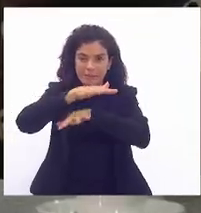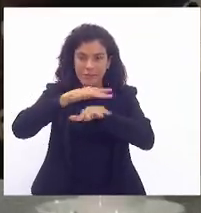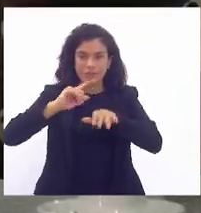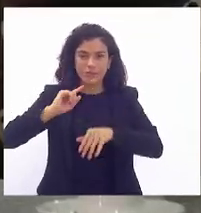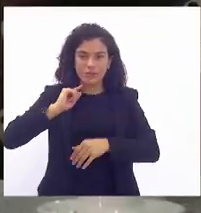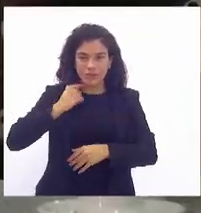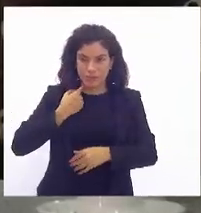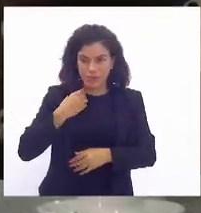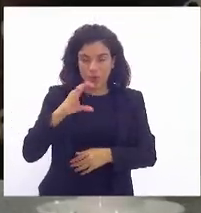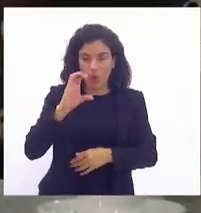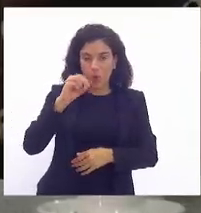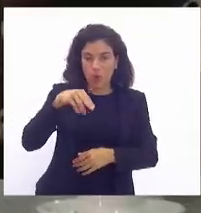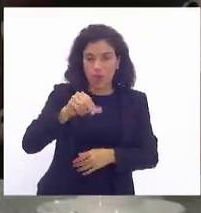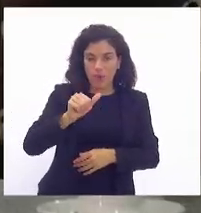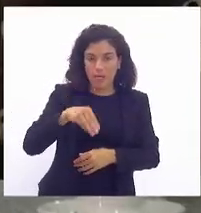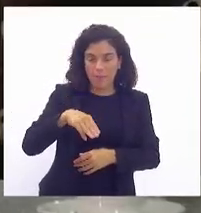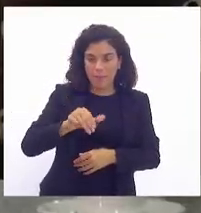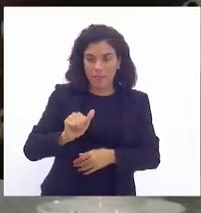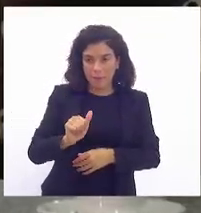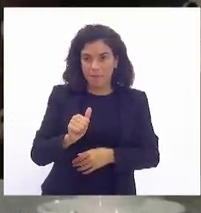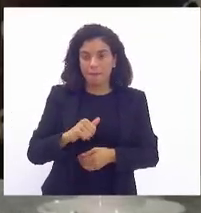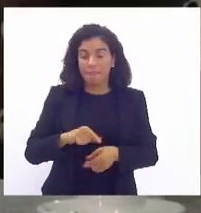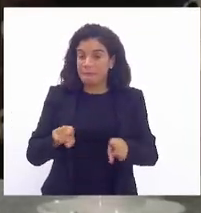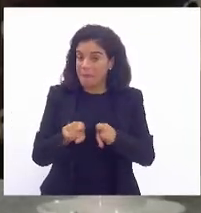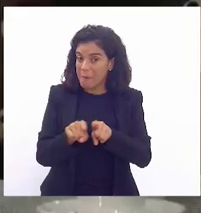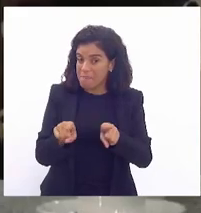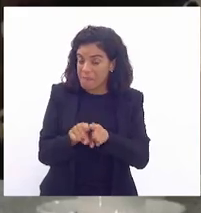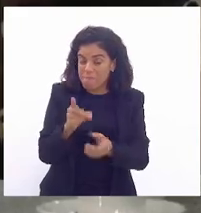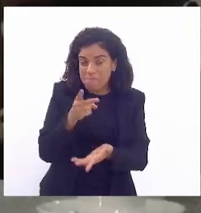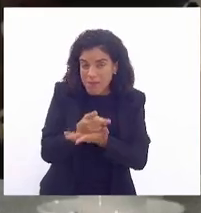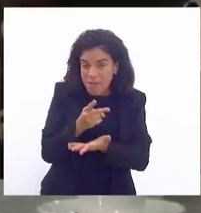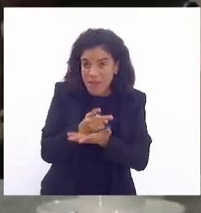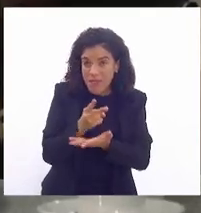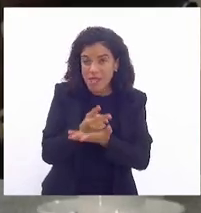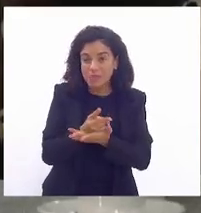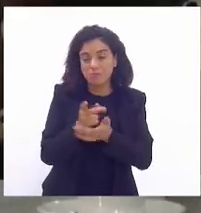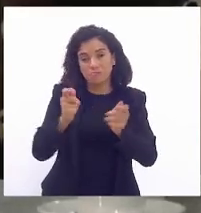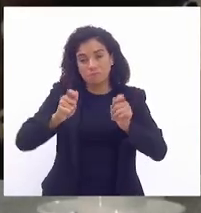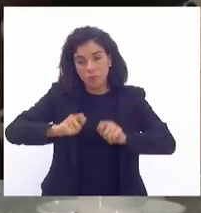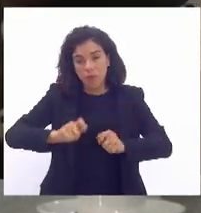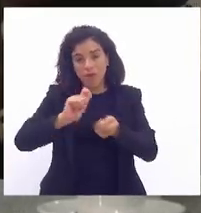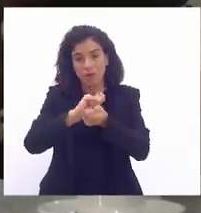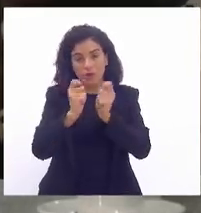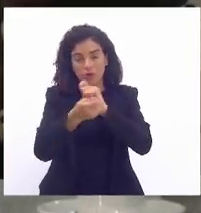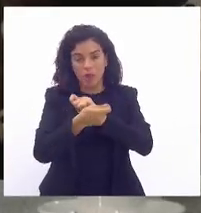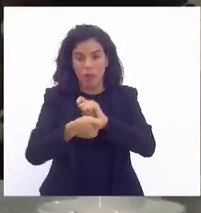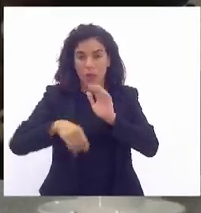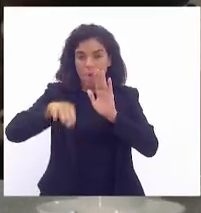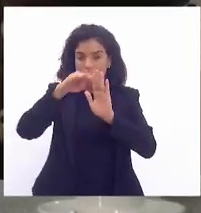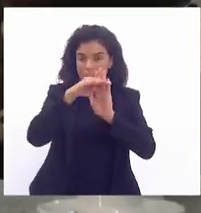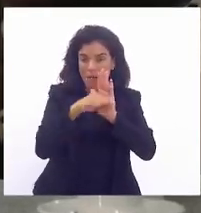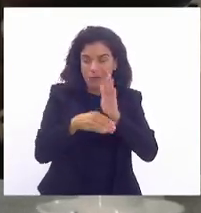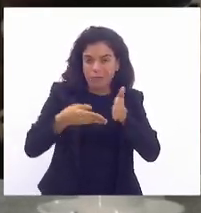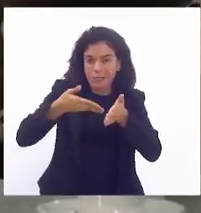resolução do CONAMA. E cabe ressaltar que mesmo podendo adotar padrões mais